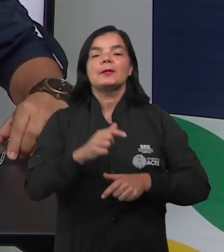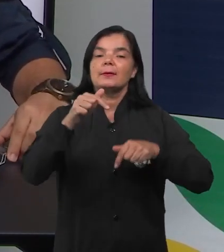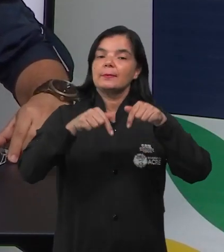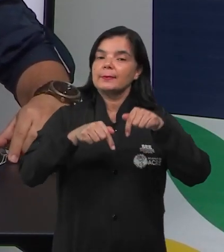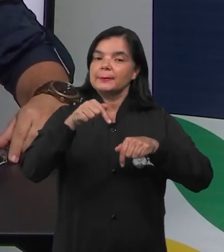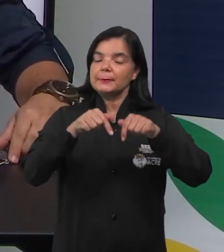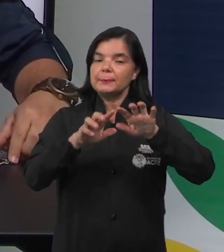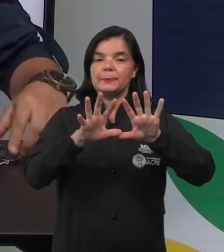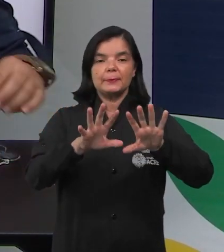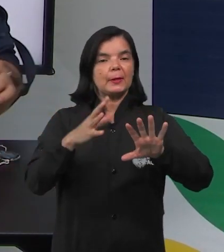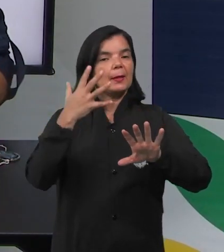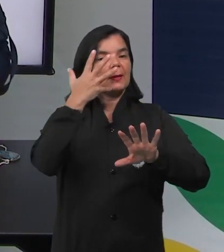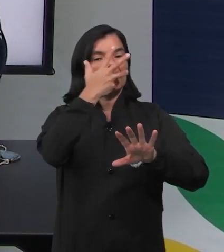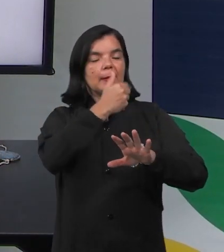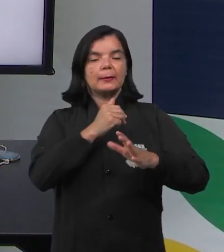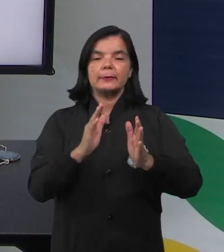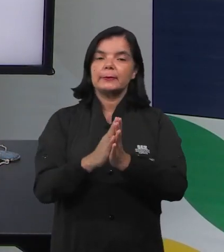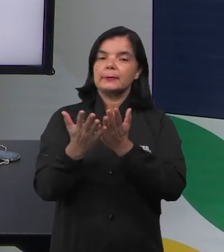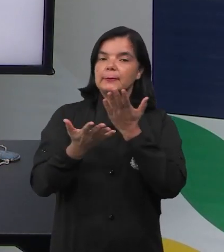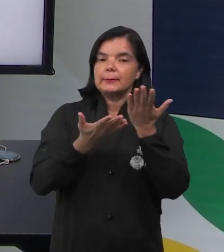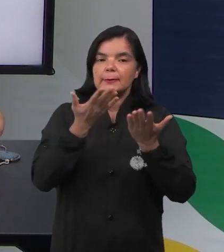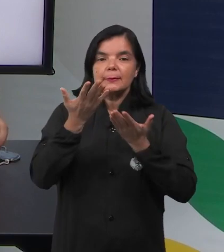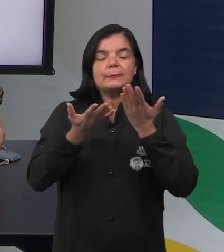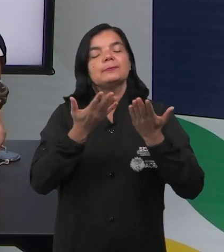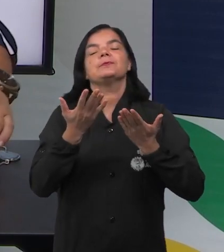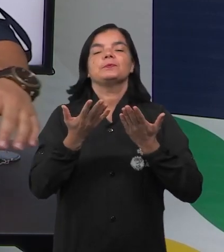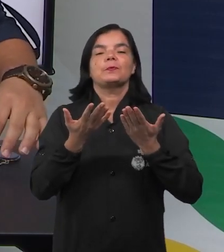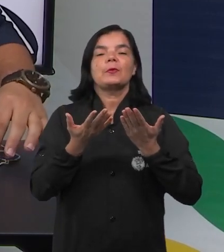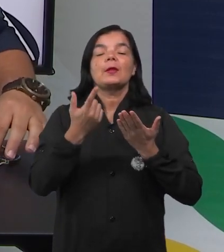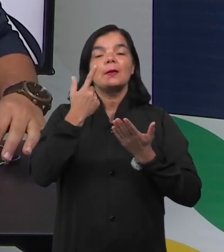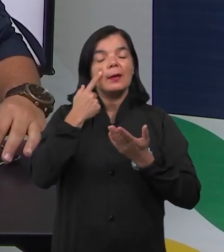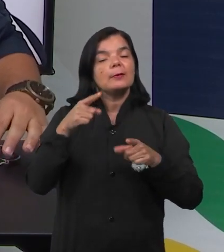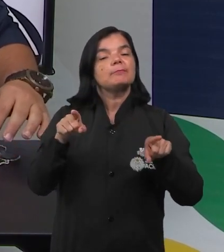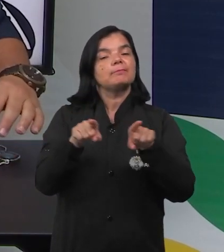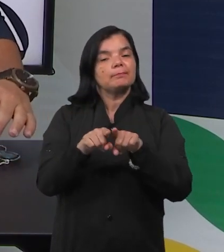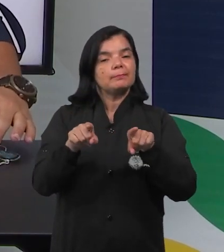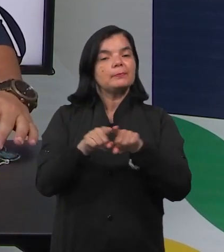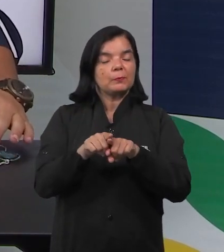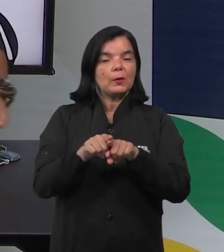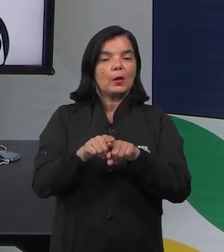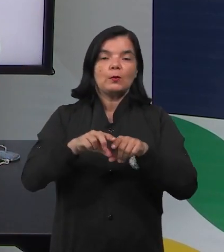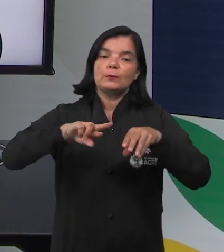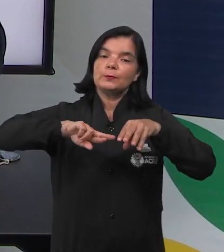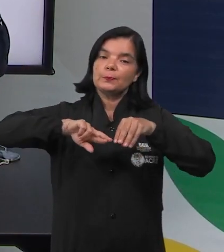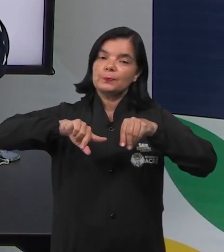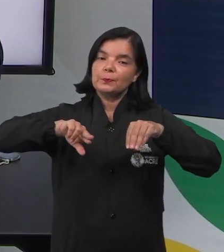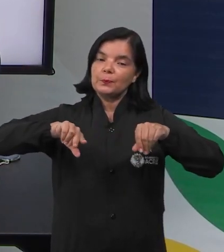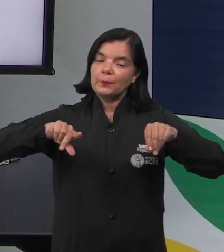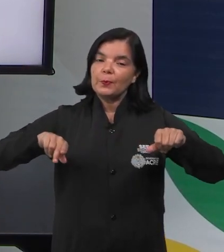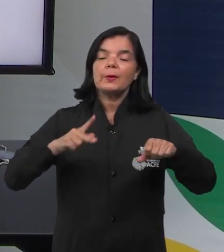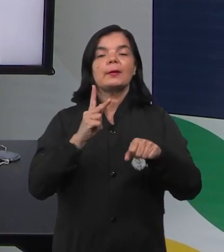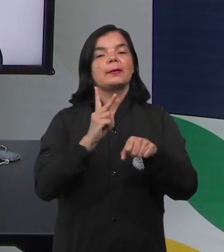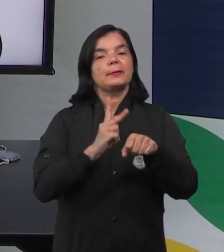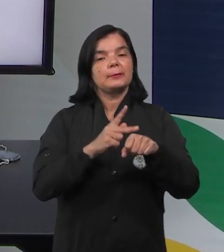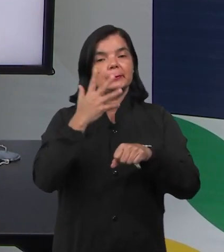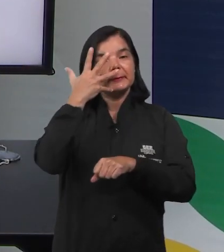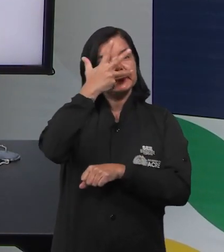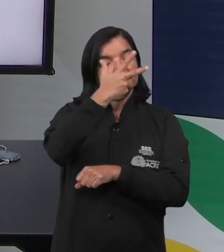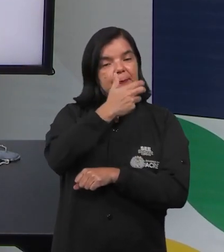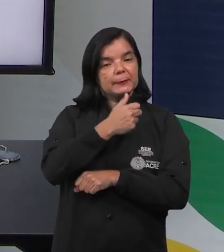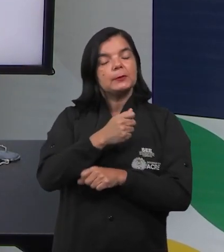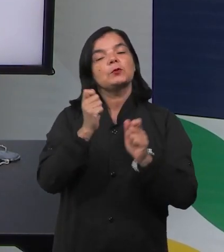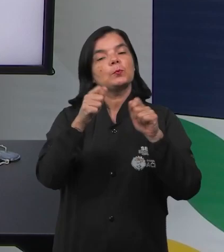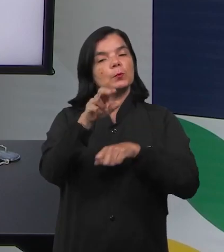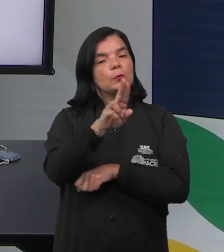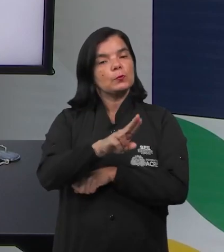é isso, né? Ela é linda, ela é maravilhosa e ela constitui também os minerais que são pedras bonitas que a gente